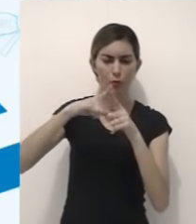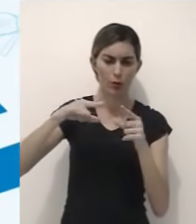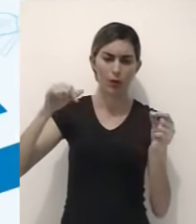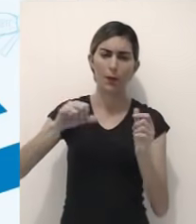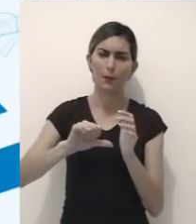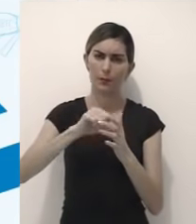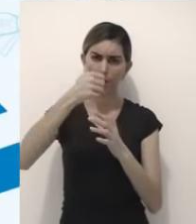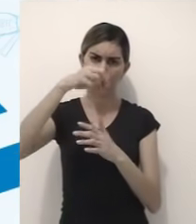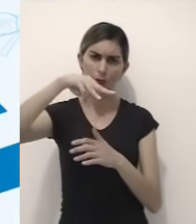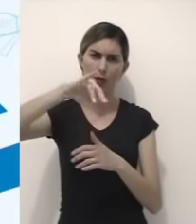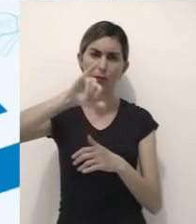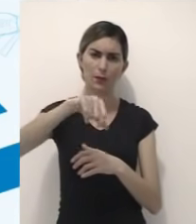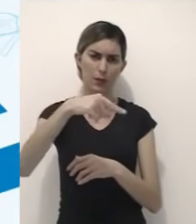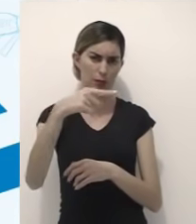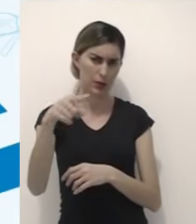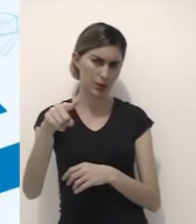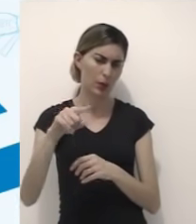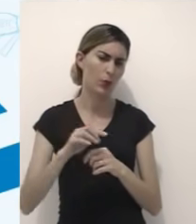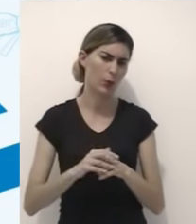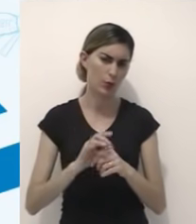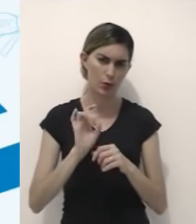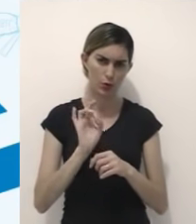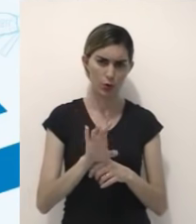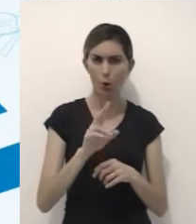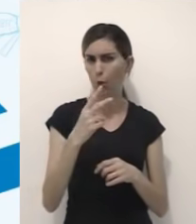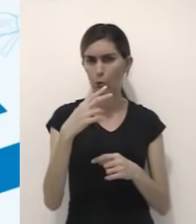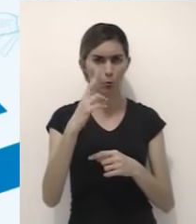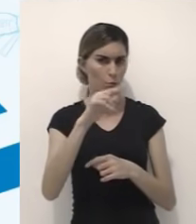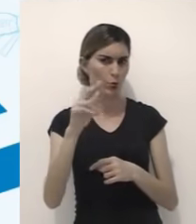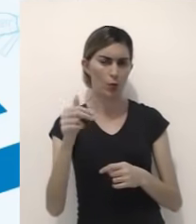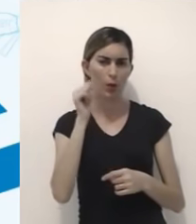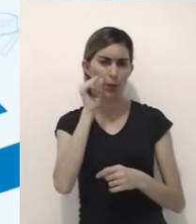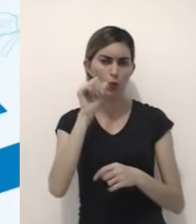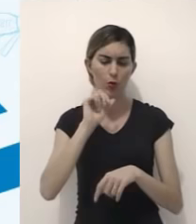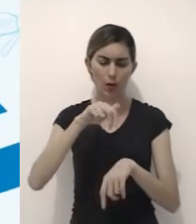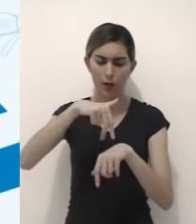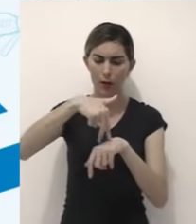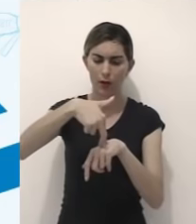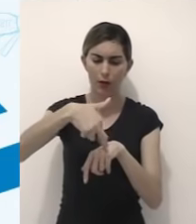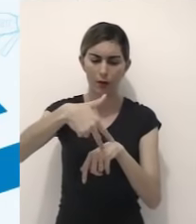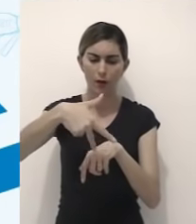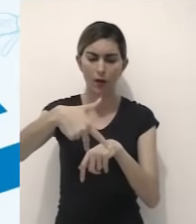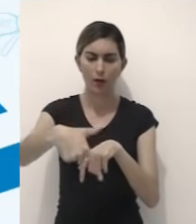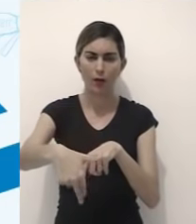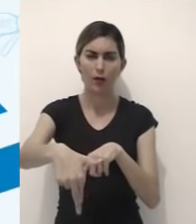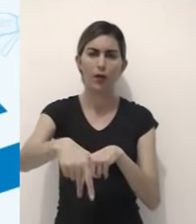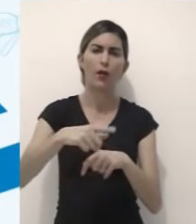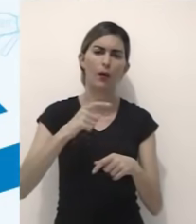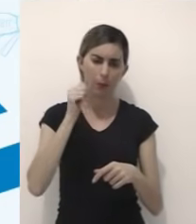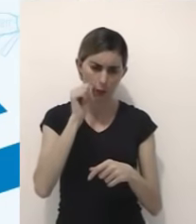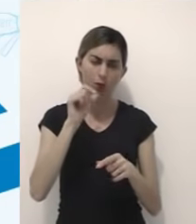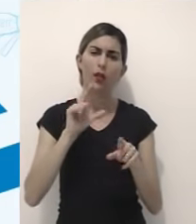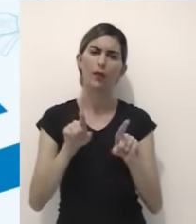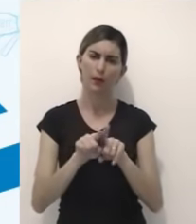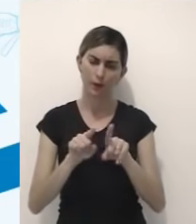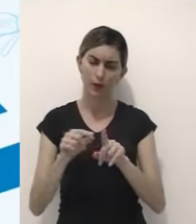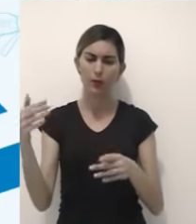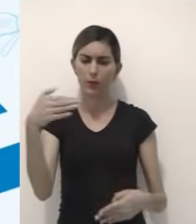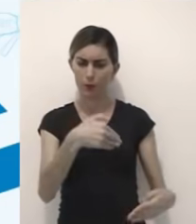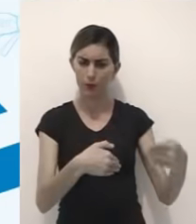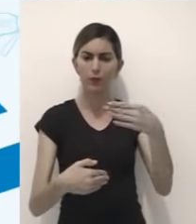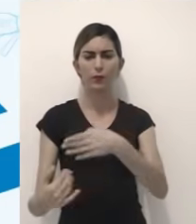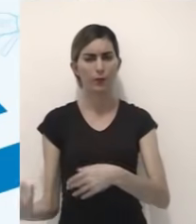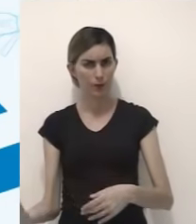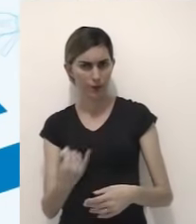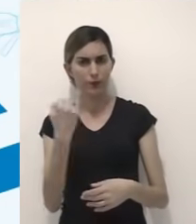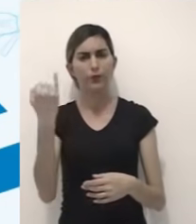na primeira missão, que foi a missão Apolo, apesar de nenhuma mulher ter pisado na Lua, as mulheres elas tiveram